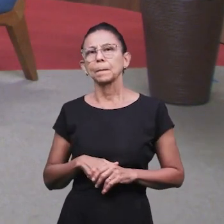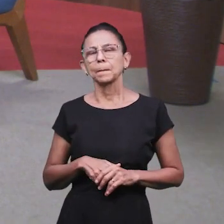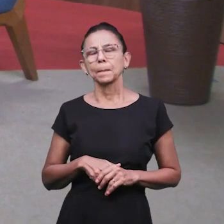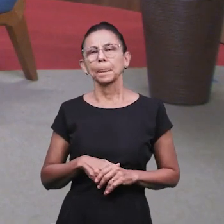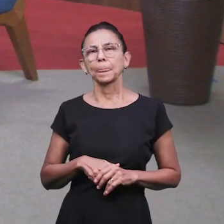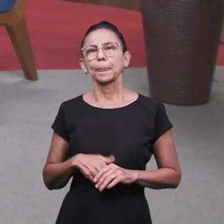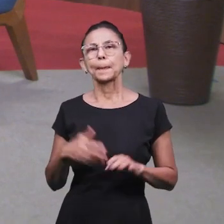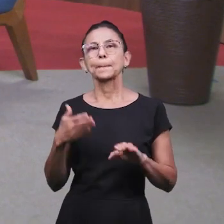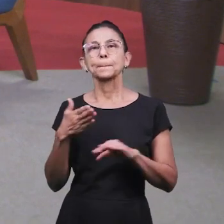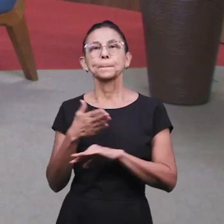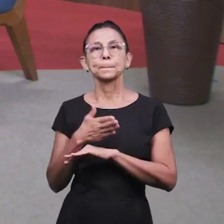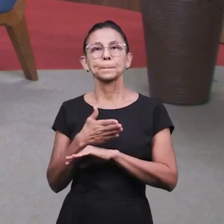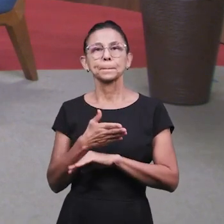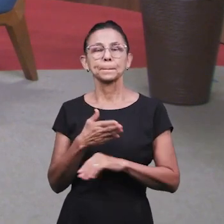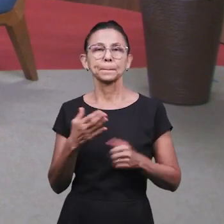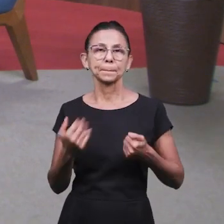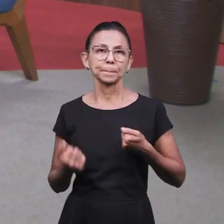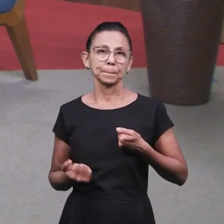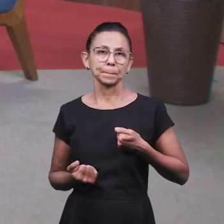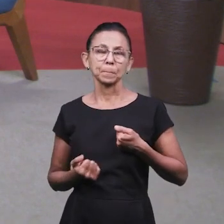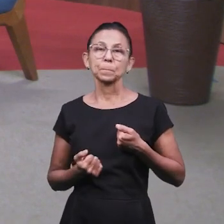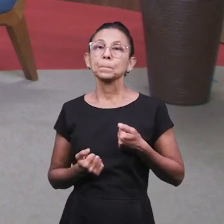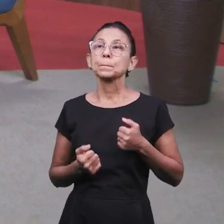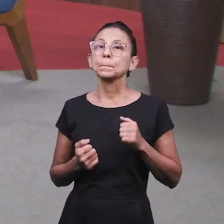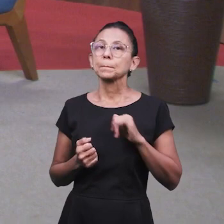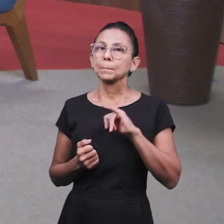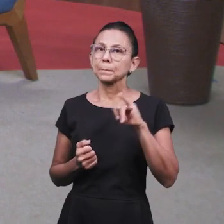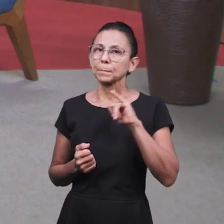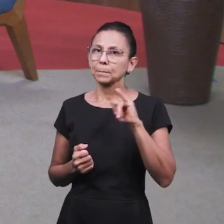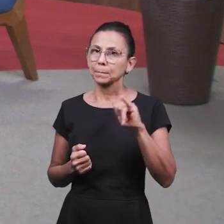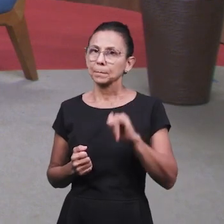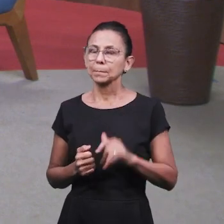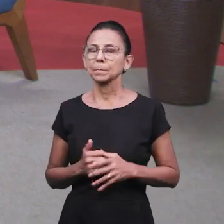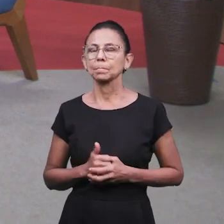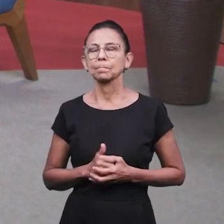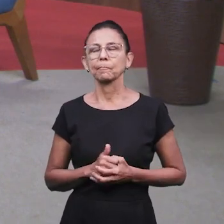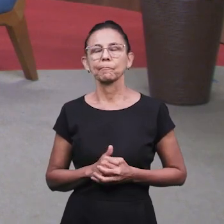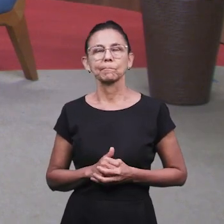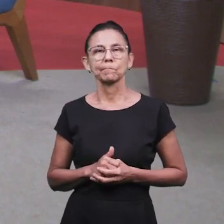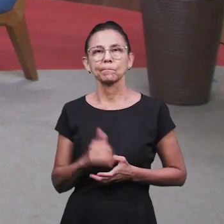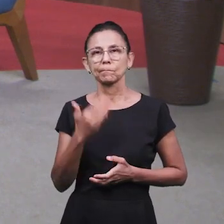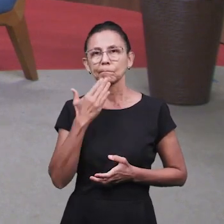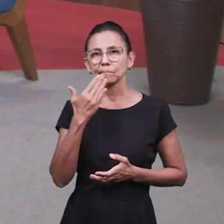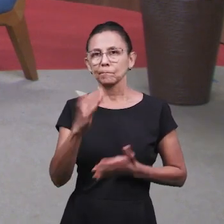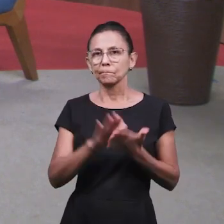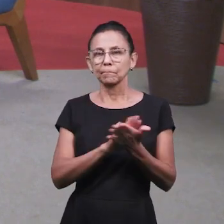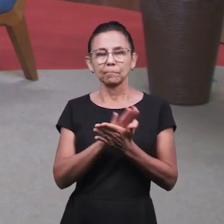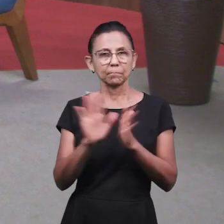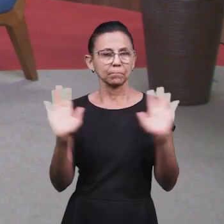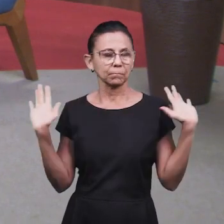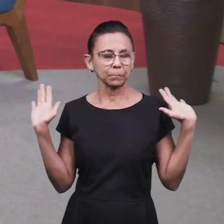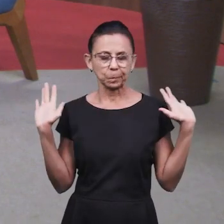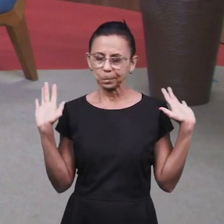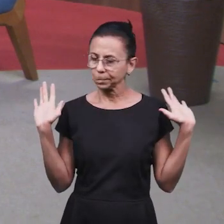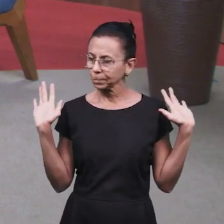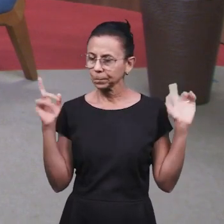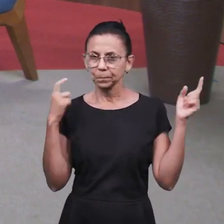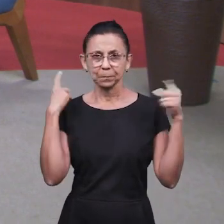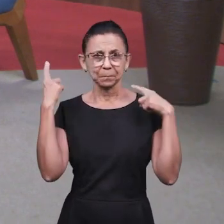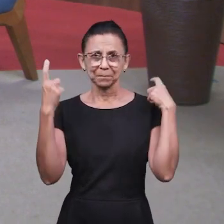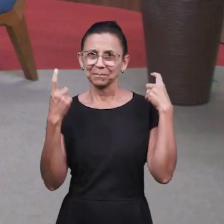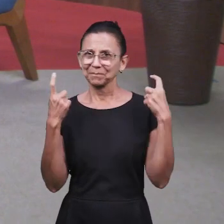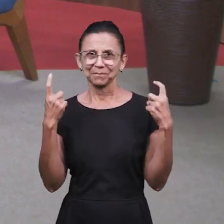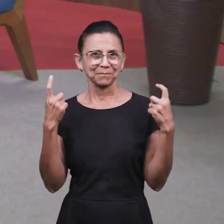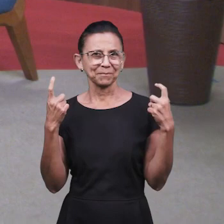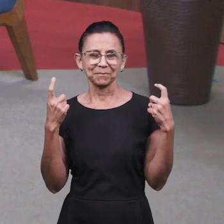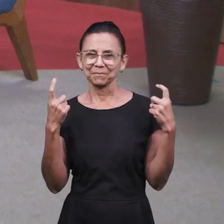já será redirecionado para essa ligação. Agora, eu quero dizer uma coisa com muita seriedade aqui. Nós não vamos pedir nada a você, tá? Ninguém se preocupe com